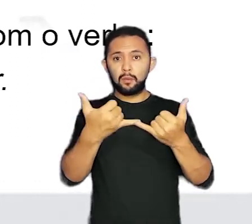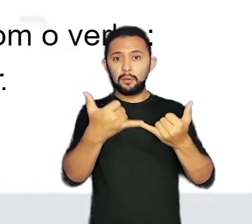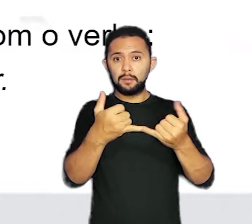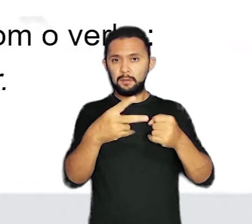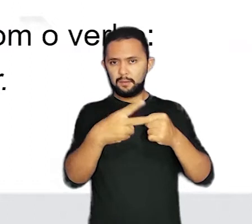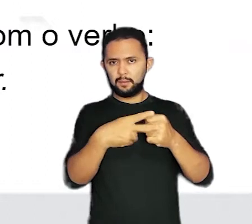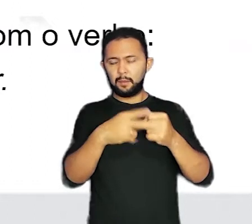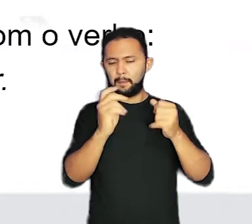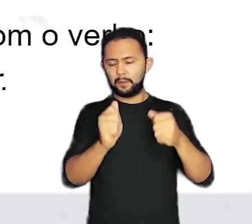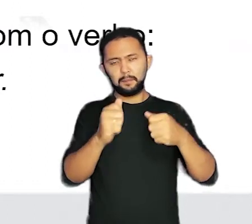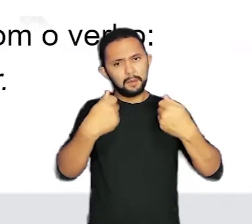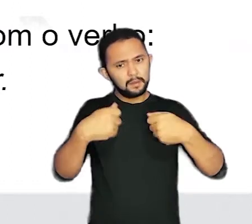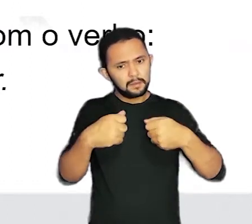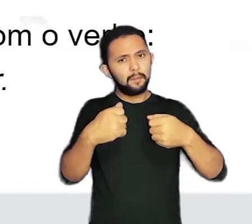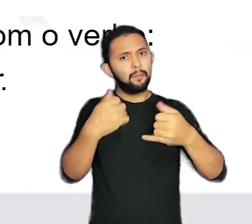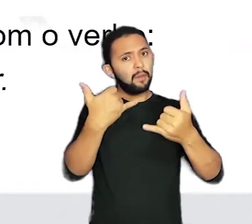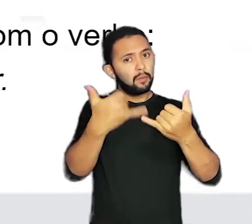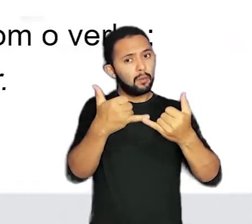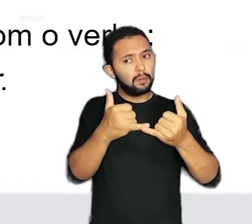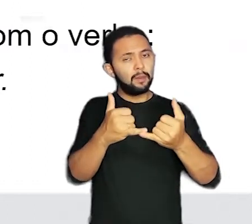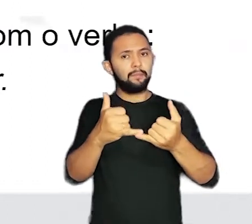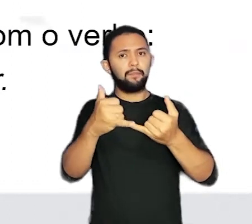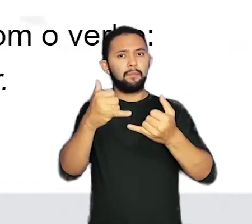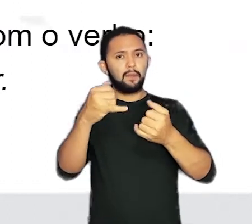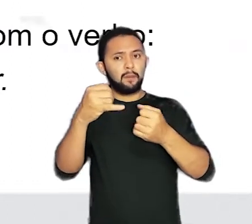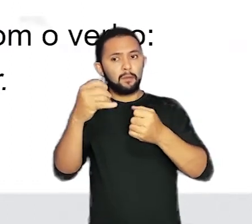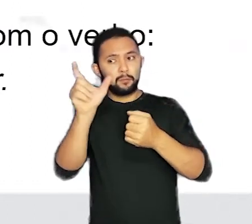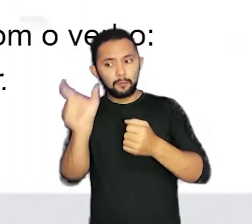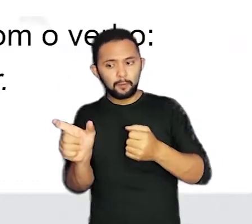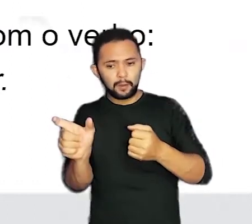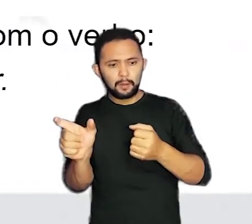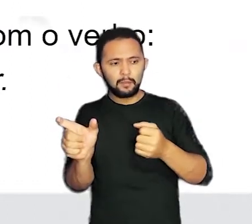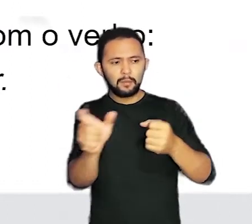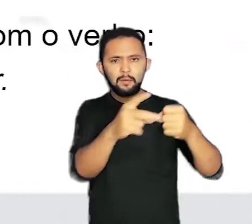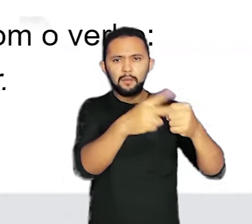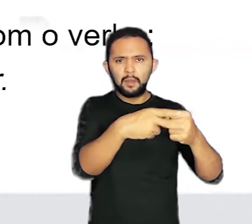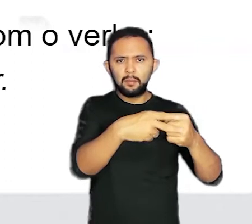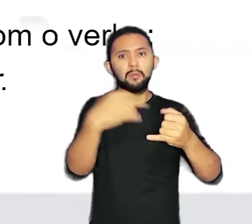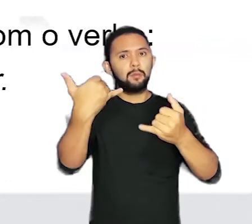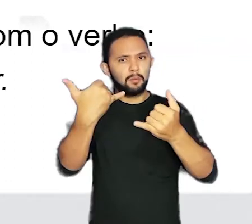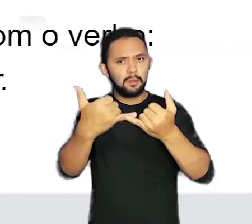obrigatoriamente deve concordar com o seu sujeito em número e pessoa. Celina é